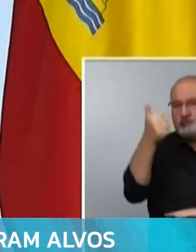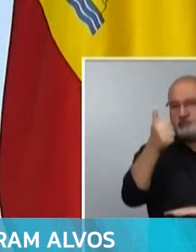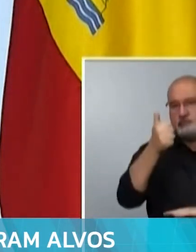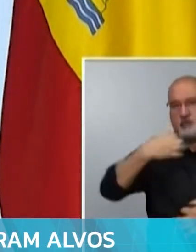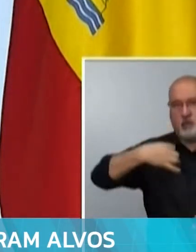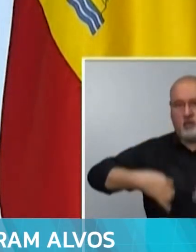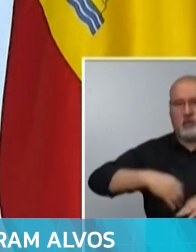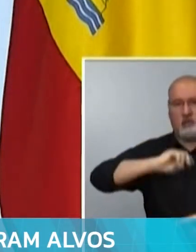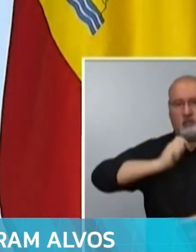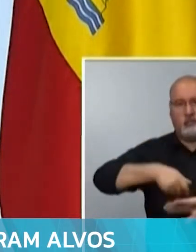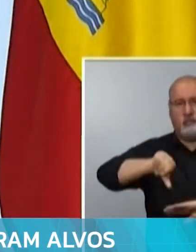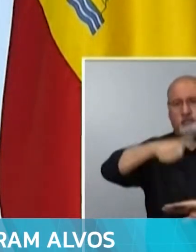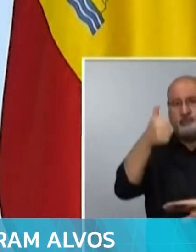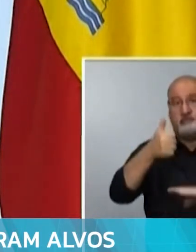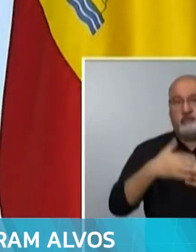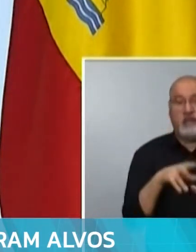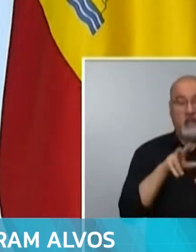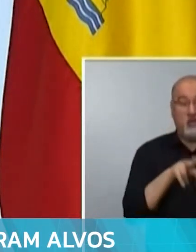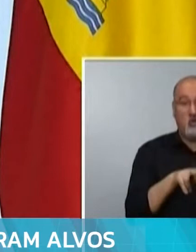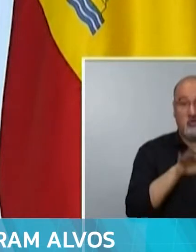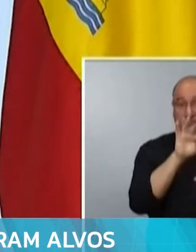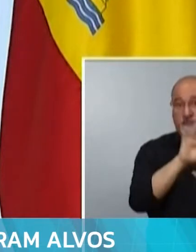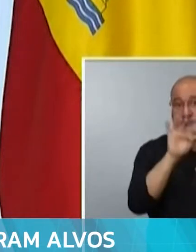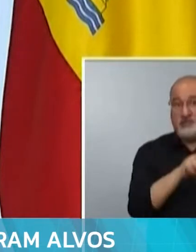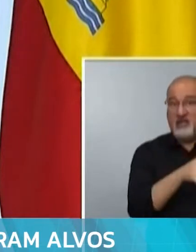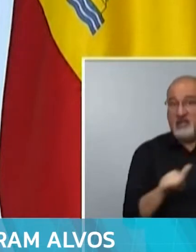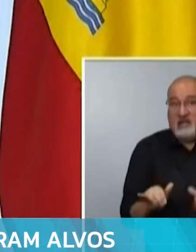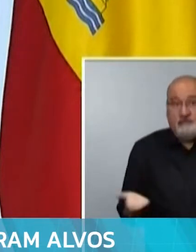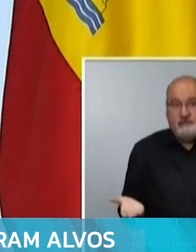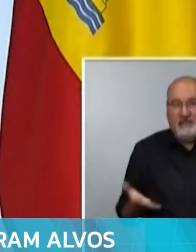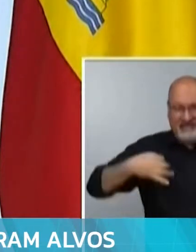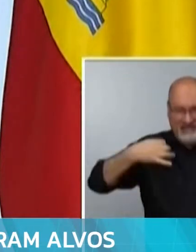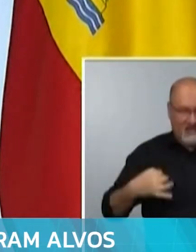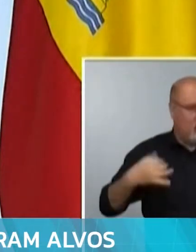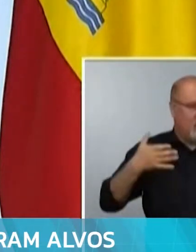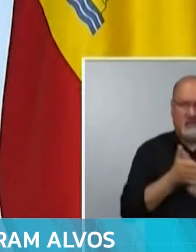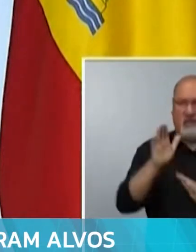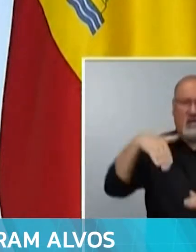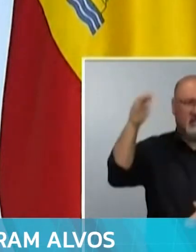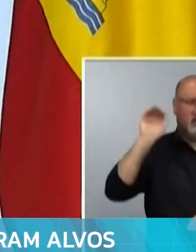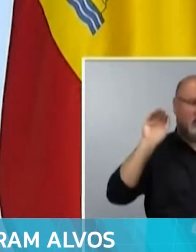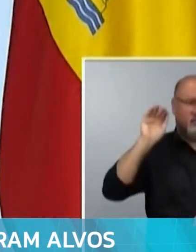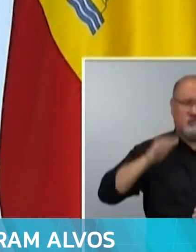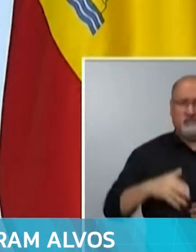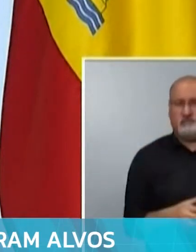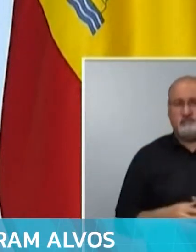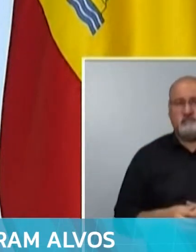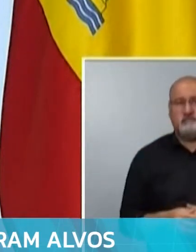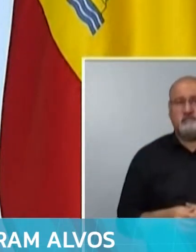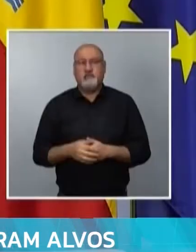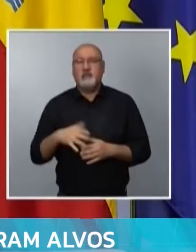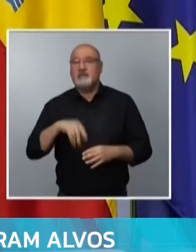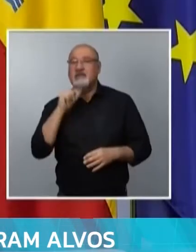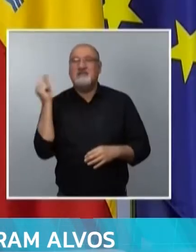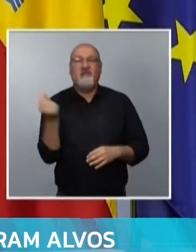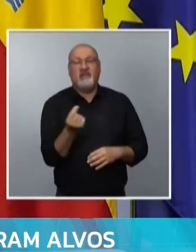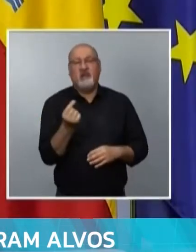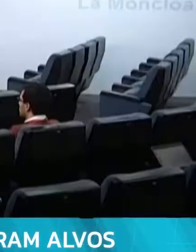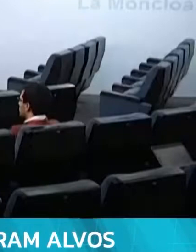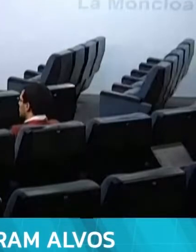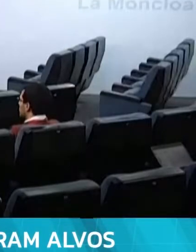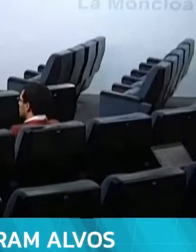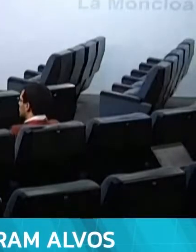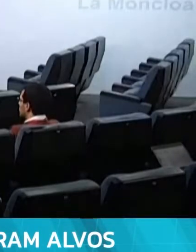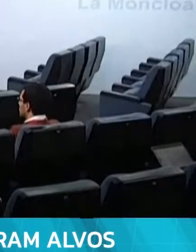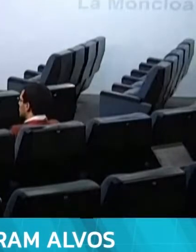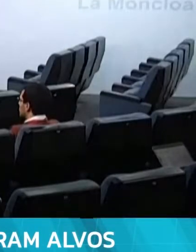Constância socorreu por isso estamos absolutamente Certos não temos dúvidas que é uma intervenção externa o